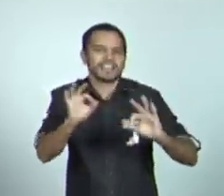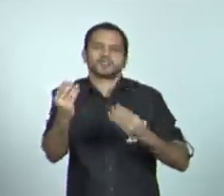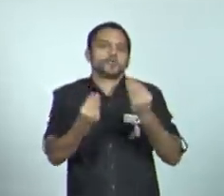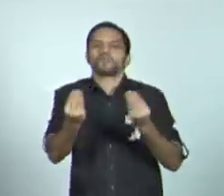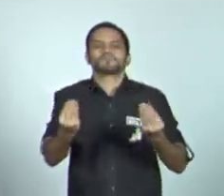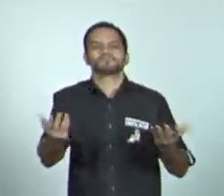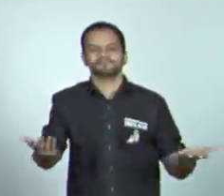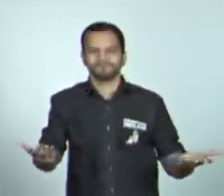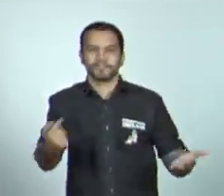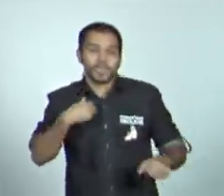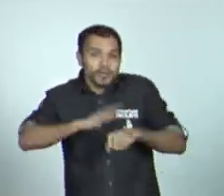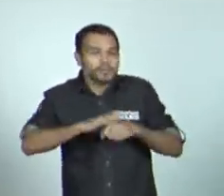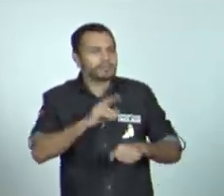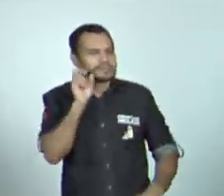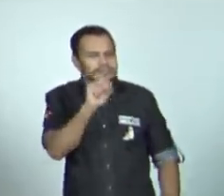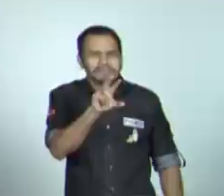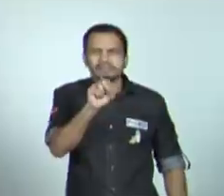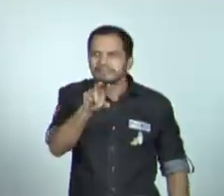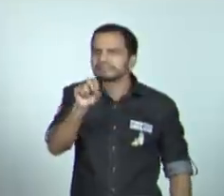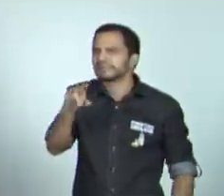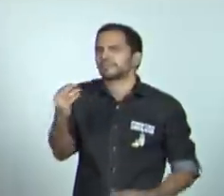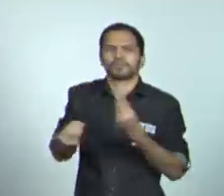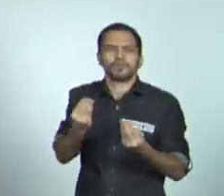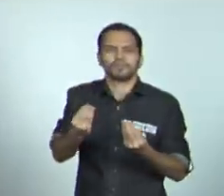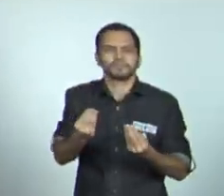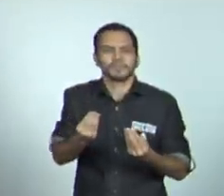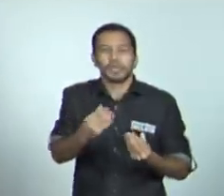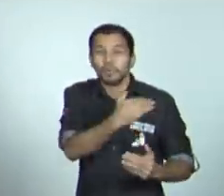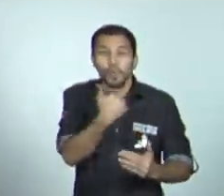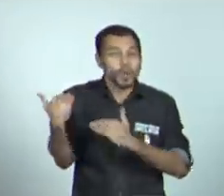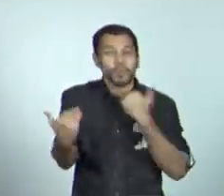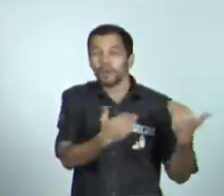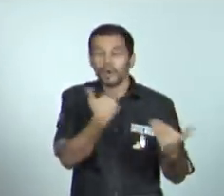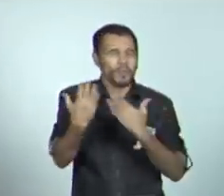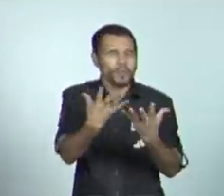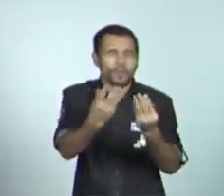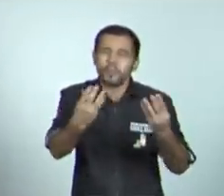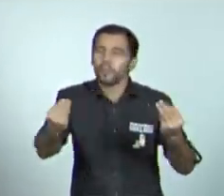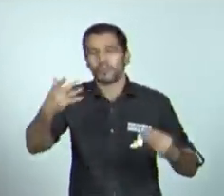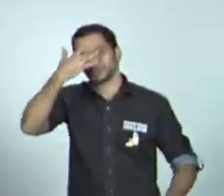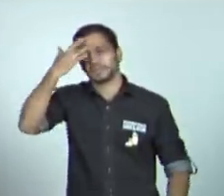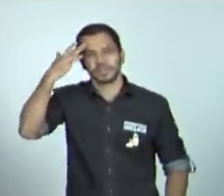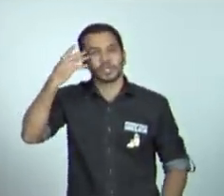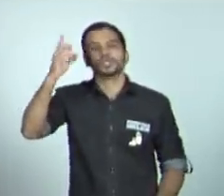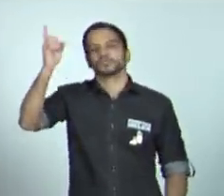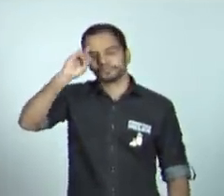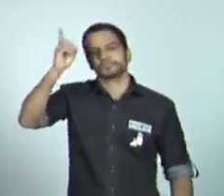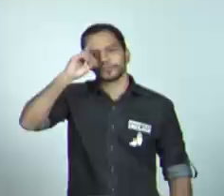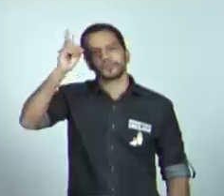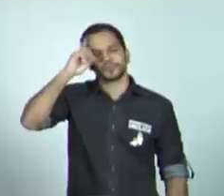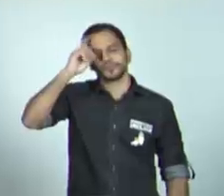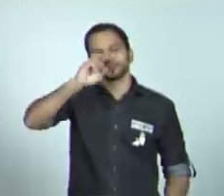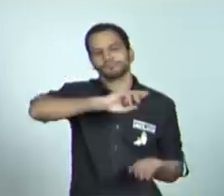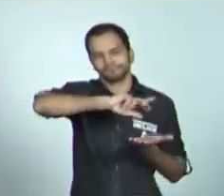isso e morre milhões de pessoas nesse país todos os dias